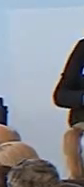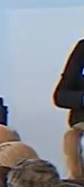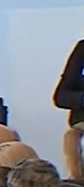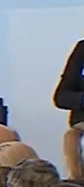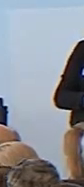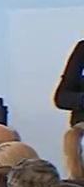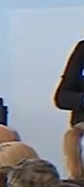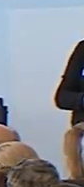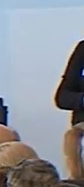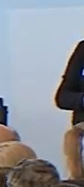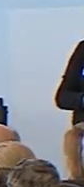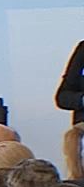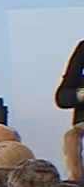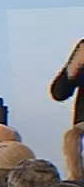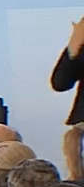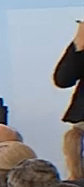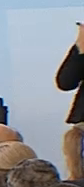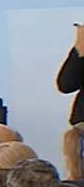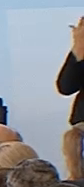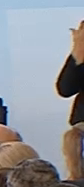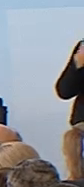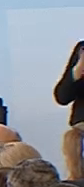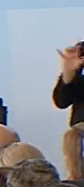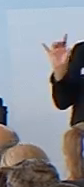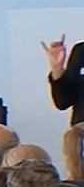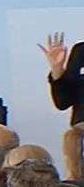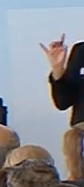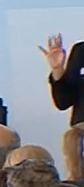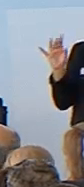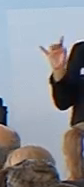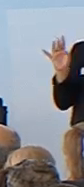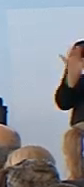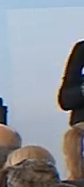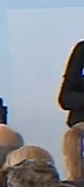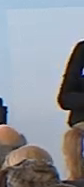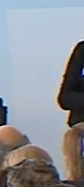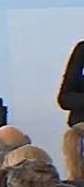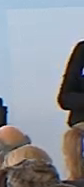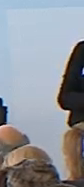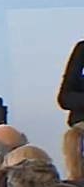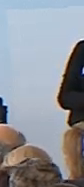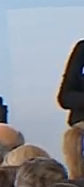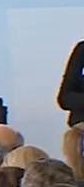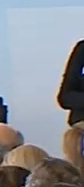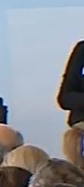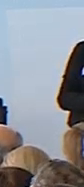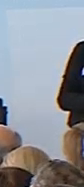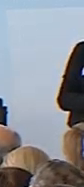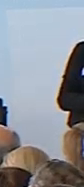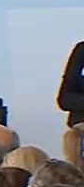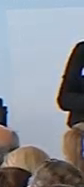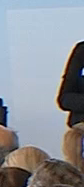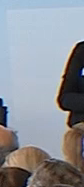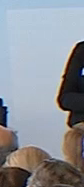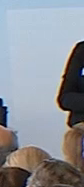processo um agradecimento especial ao chefe do Ministério Público do